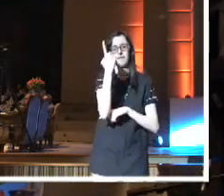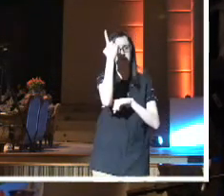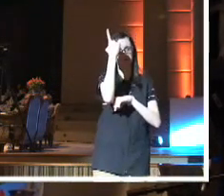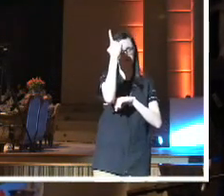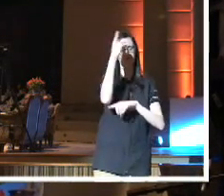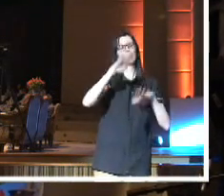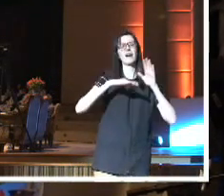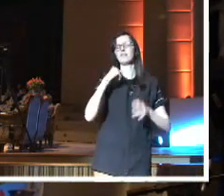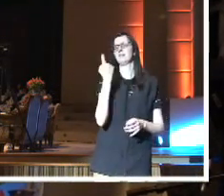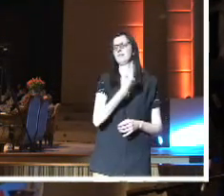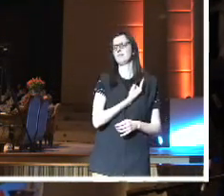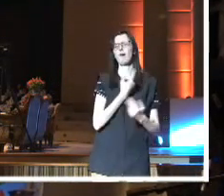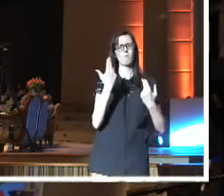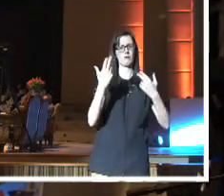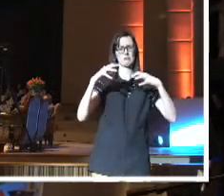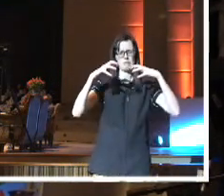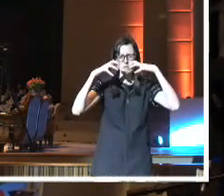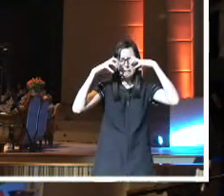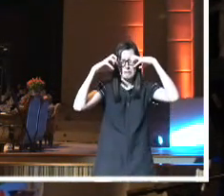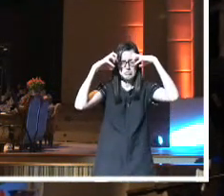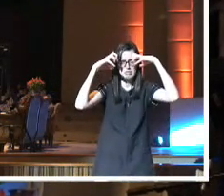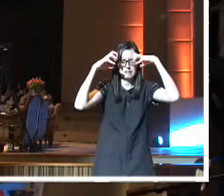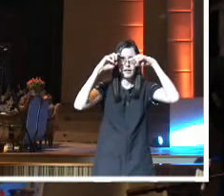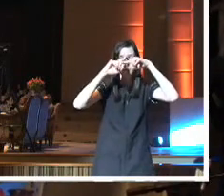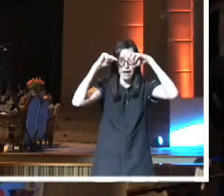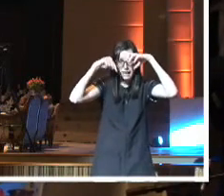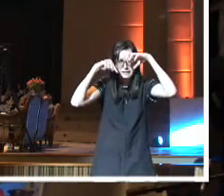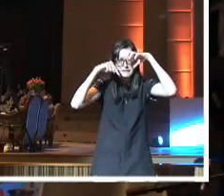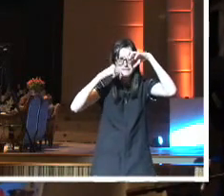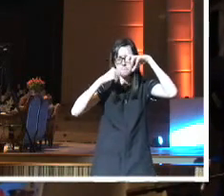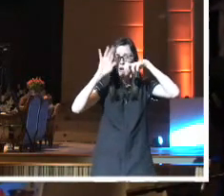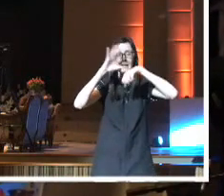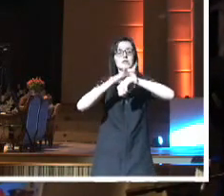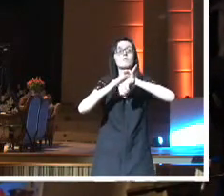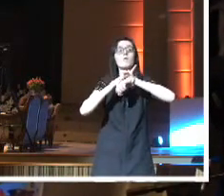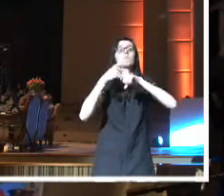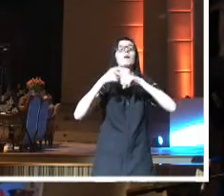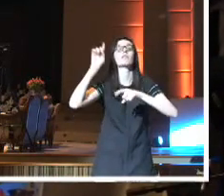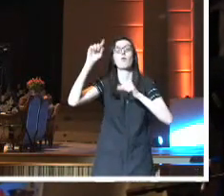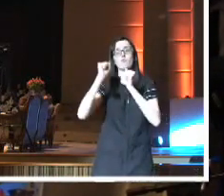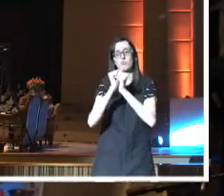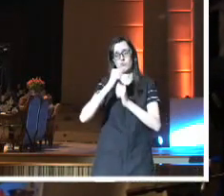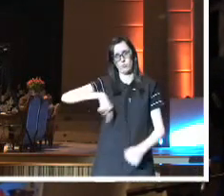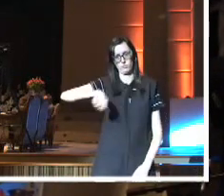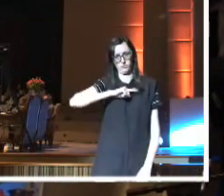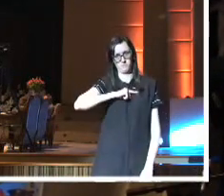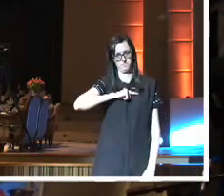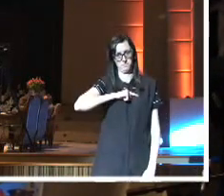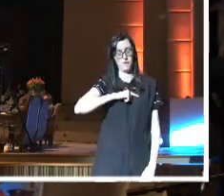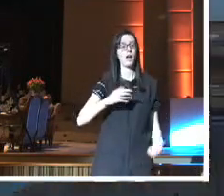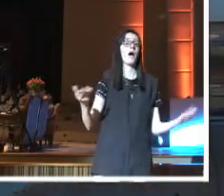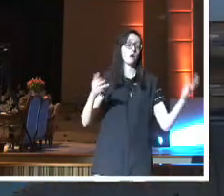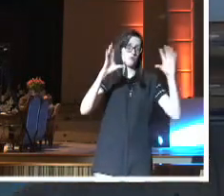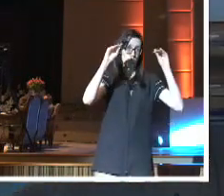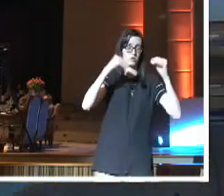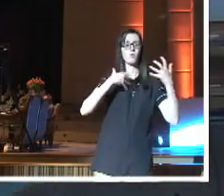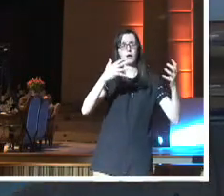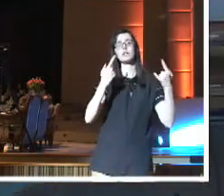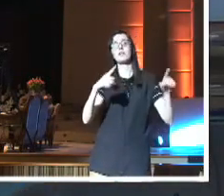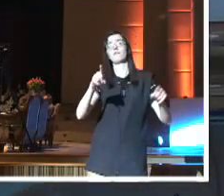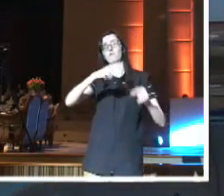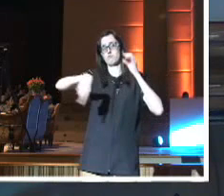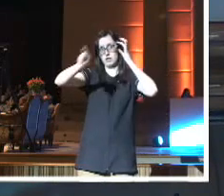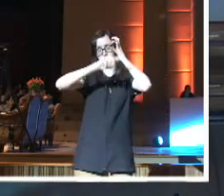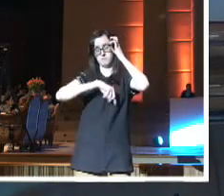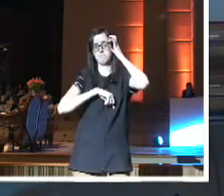Às vezes a gente está na masmorra, mas lá é o lugar mais seguro da terra, porque o Senhor está conosco. E nessa noite eu queria desafiar